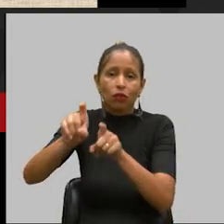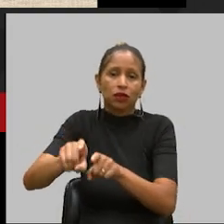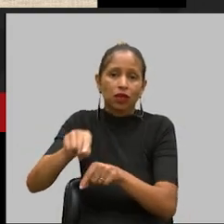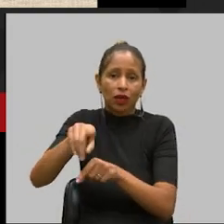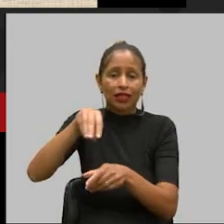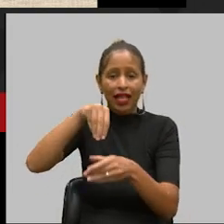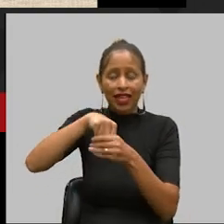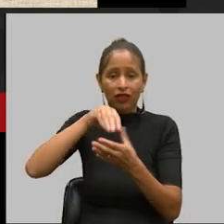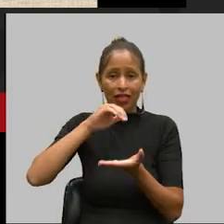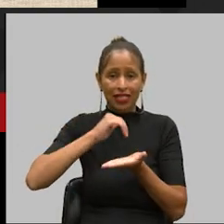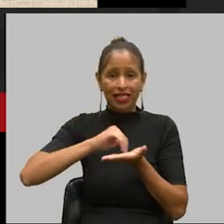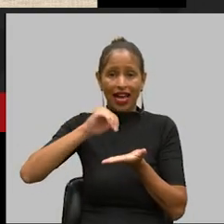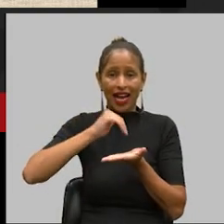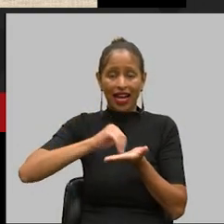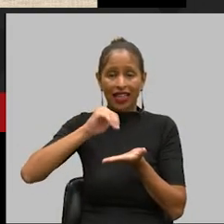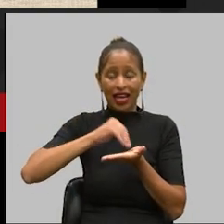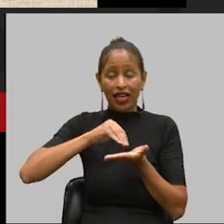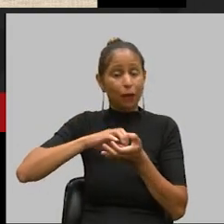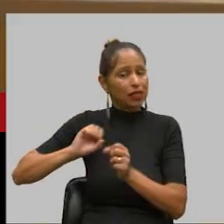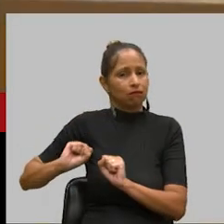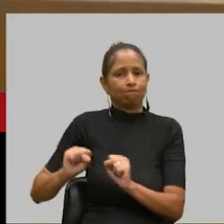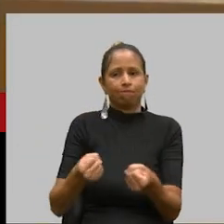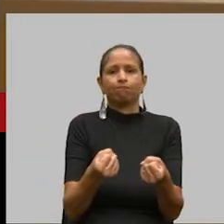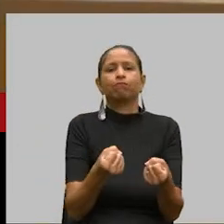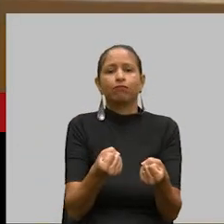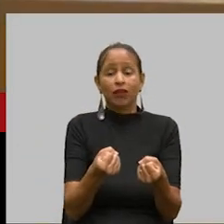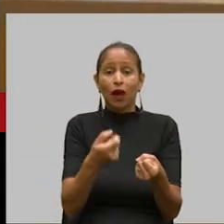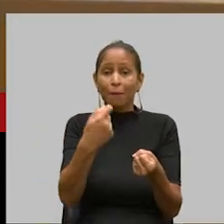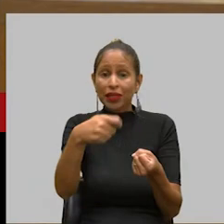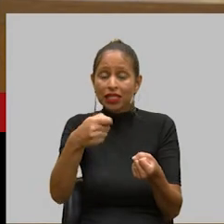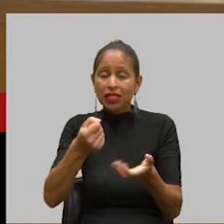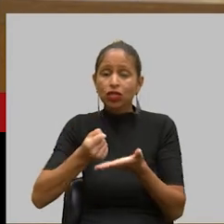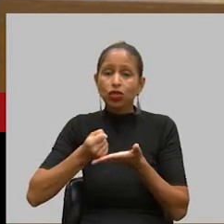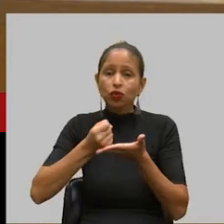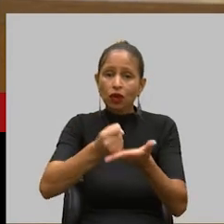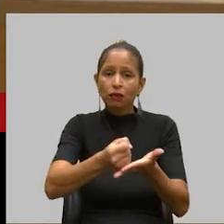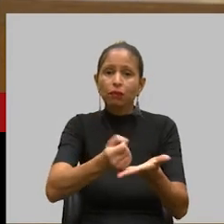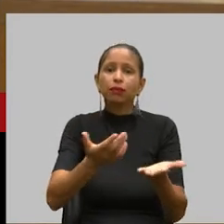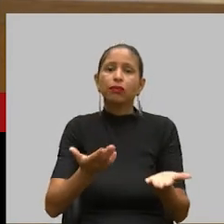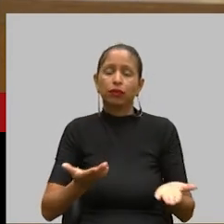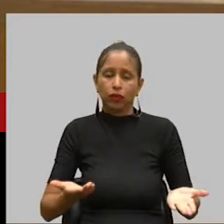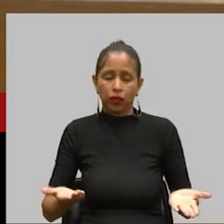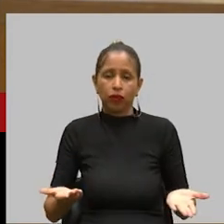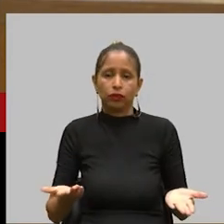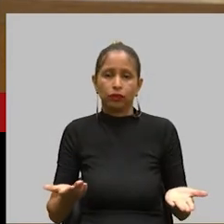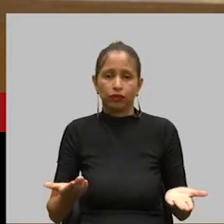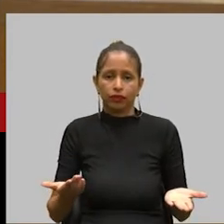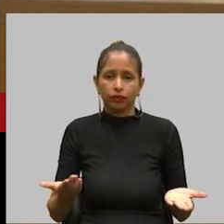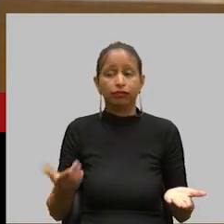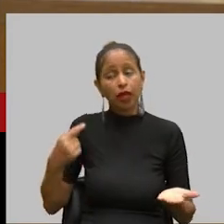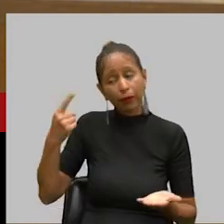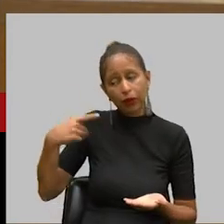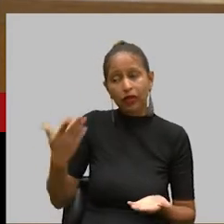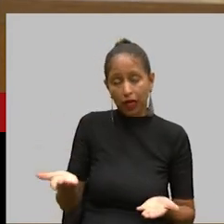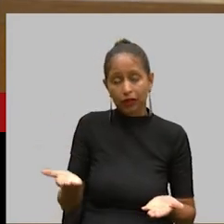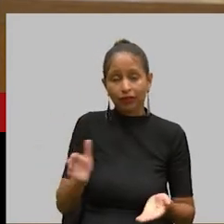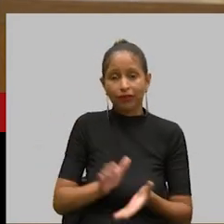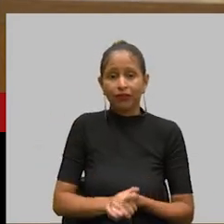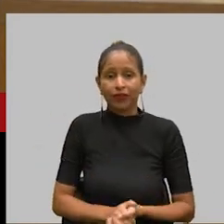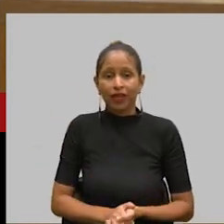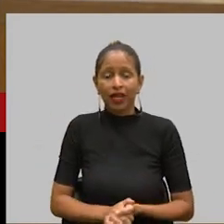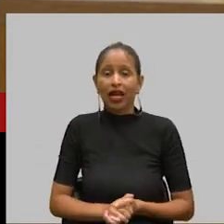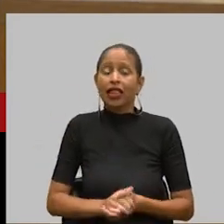dentro da secretaria precisando de reforço precisando de muito apoio nosso inclusive deputados né E nós temos